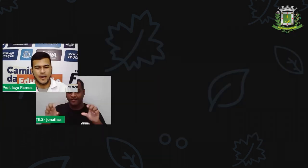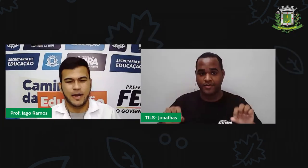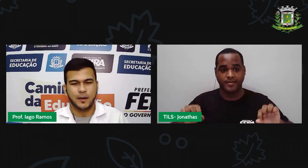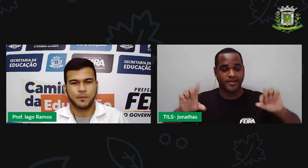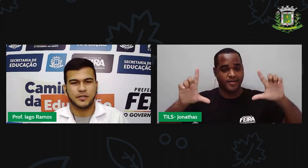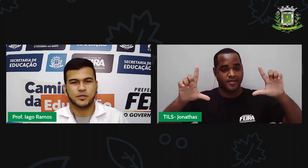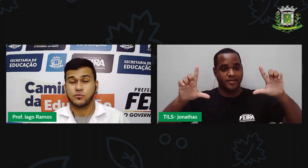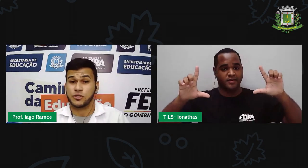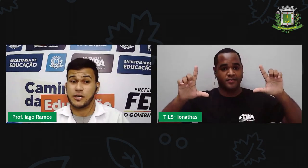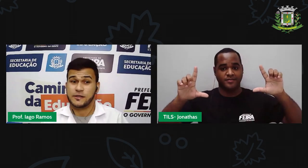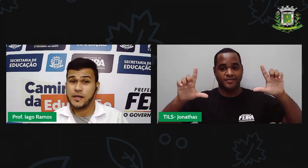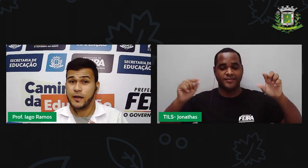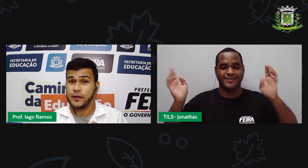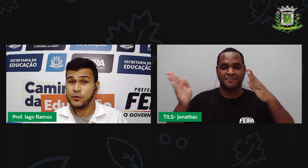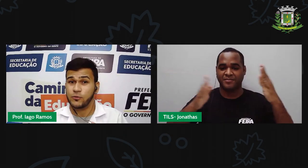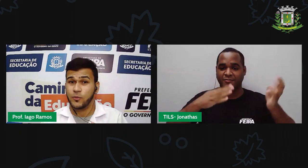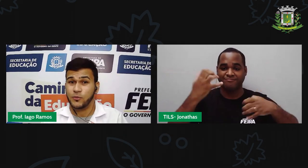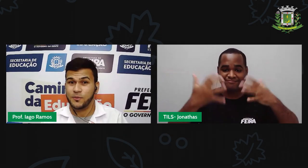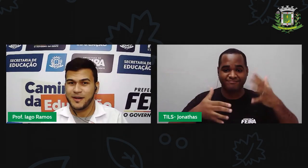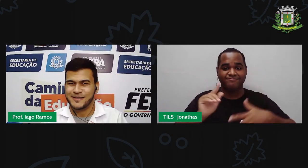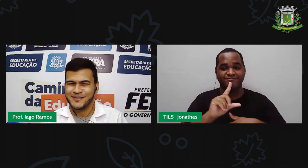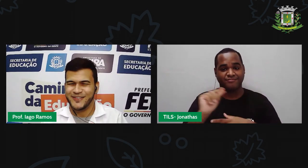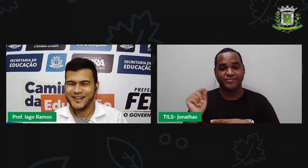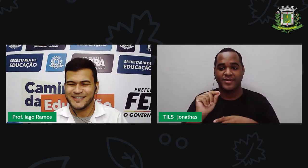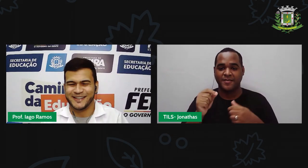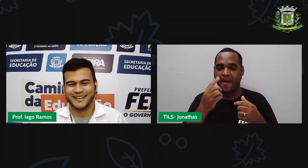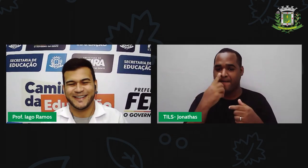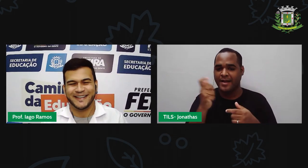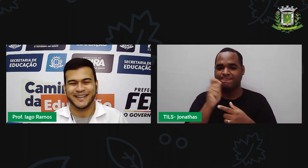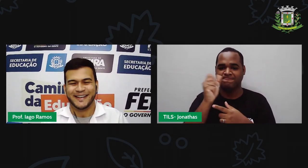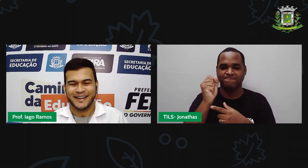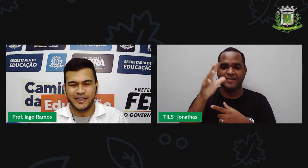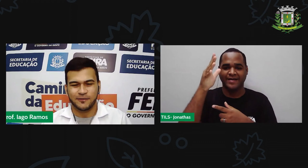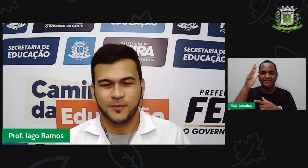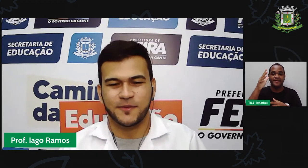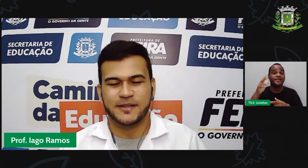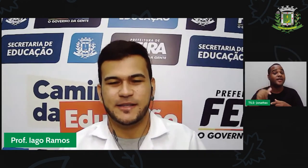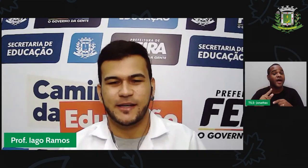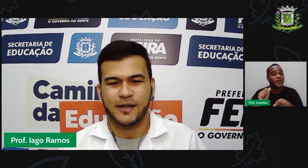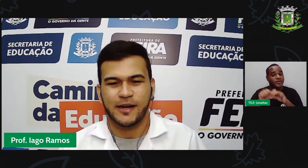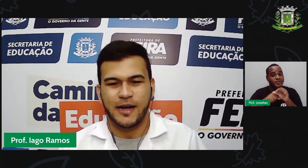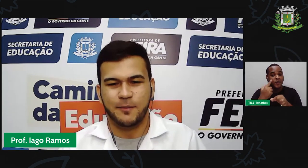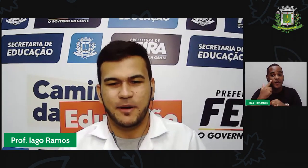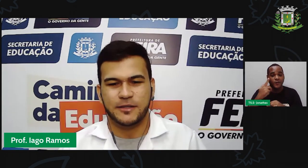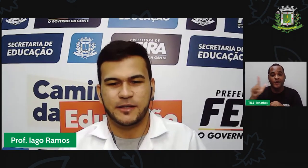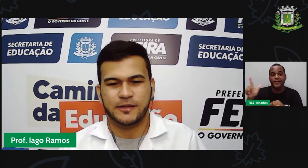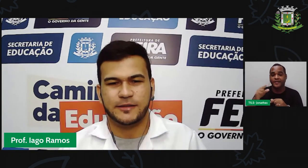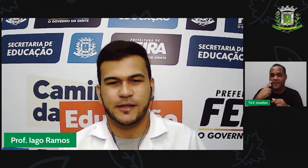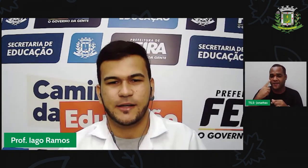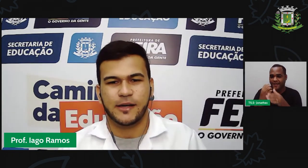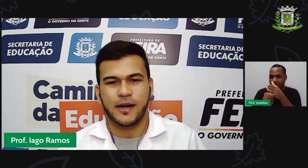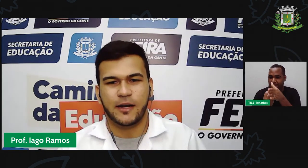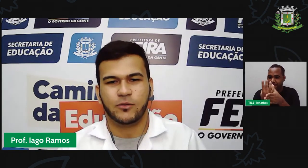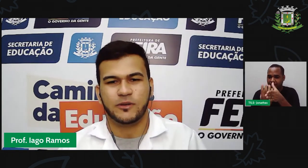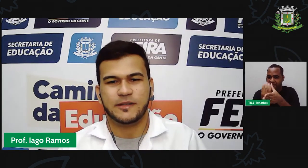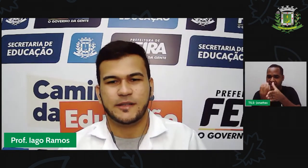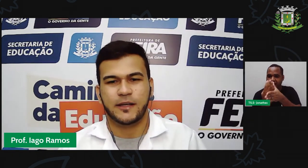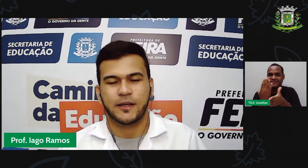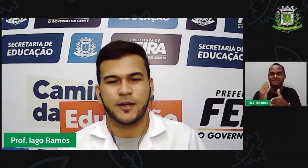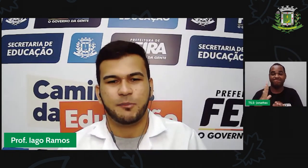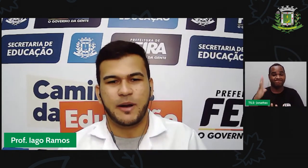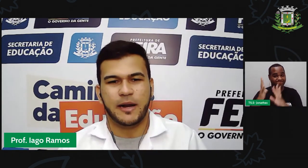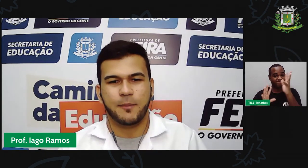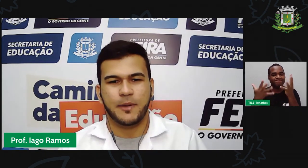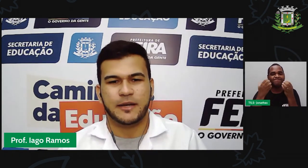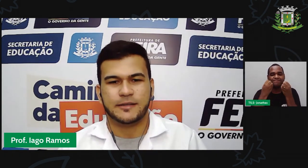É rapidinho. Já saiu, como num passe de mágica. E vamos fazer a mágicazinha acontecer